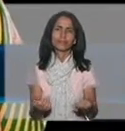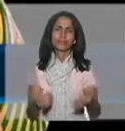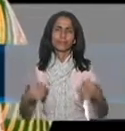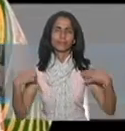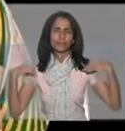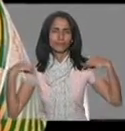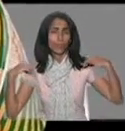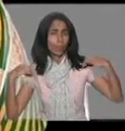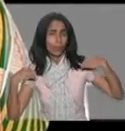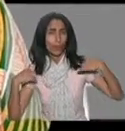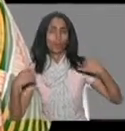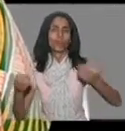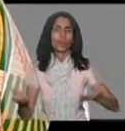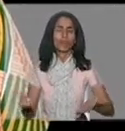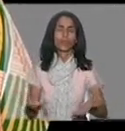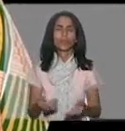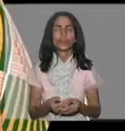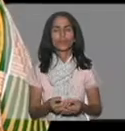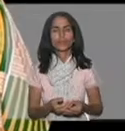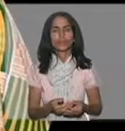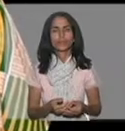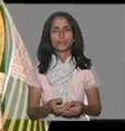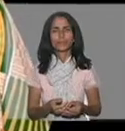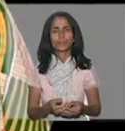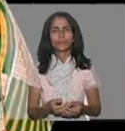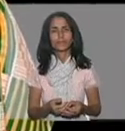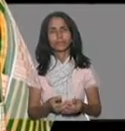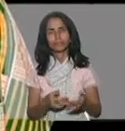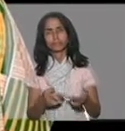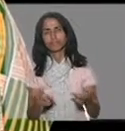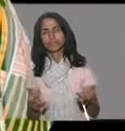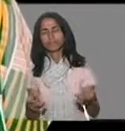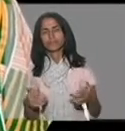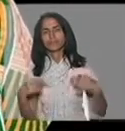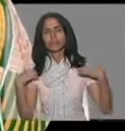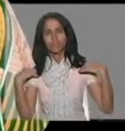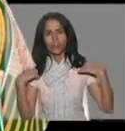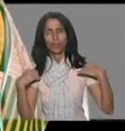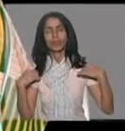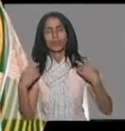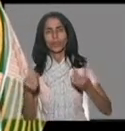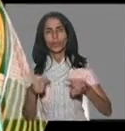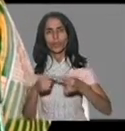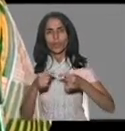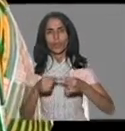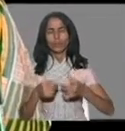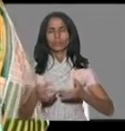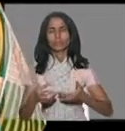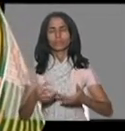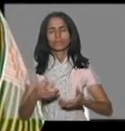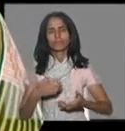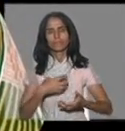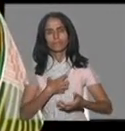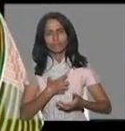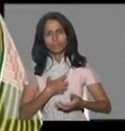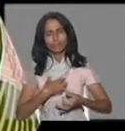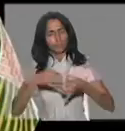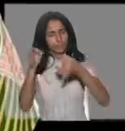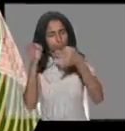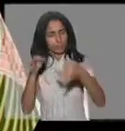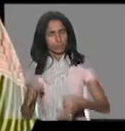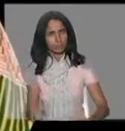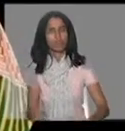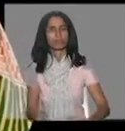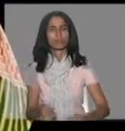vestir-se é simbolicamente vestir-se do que você considera digno